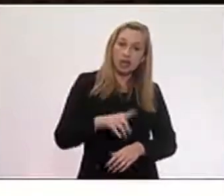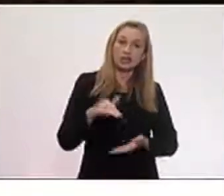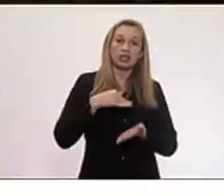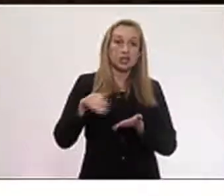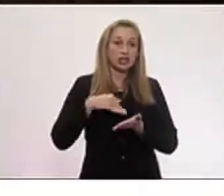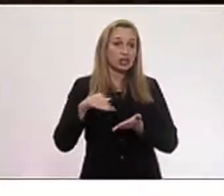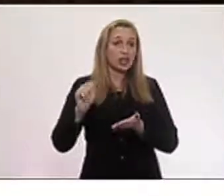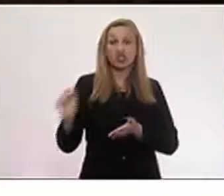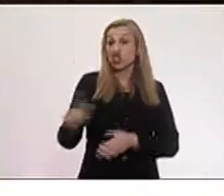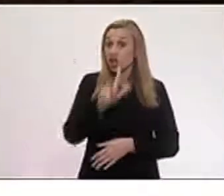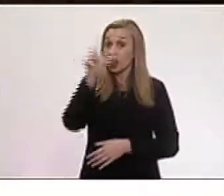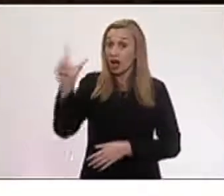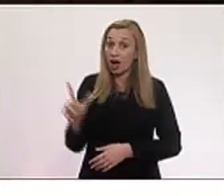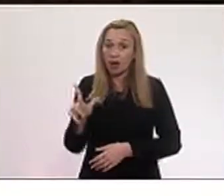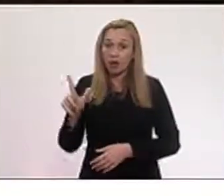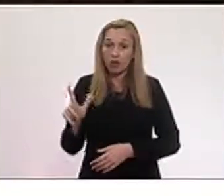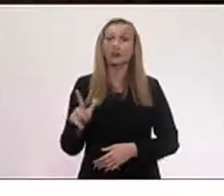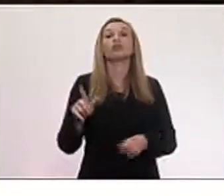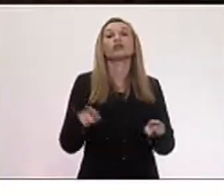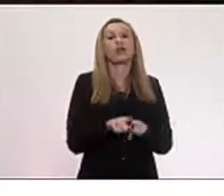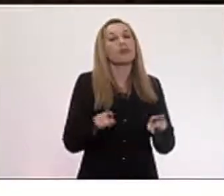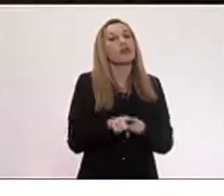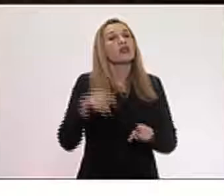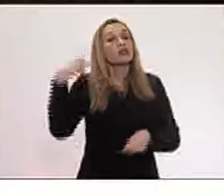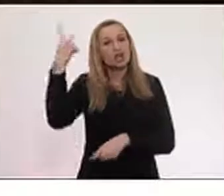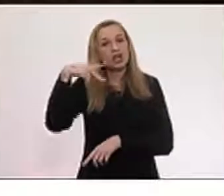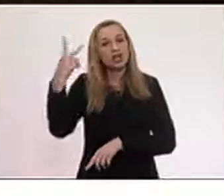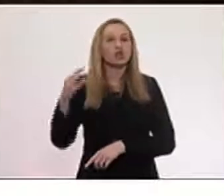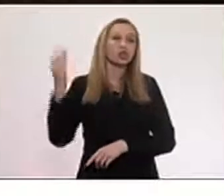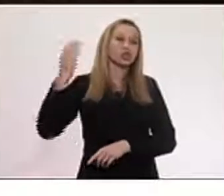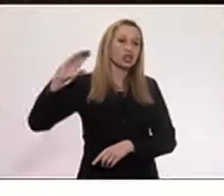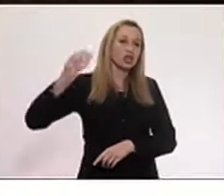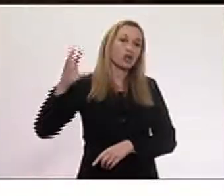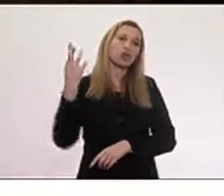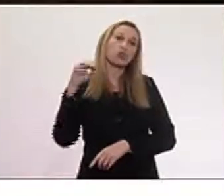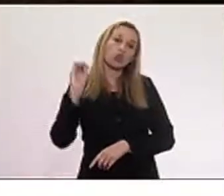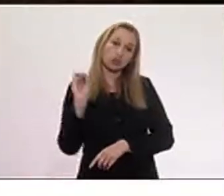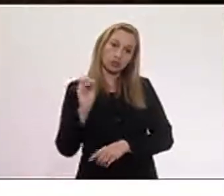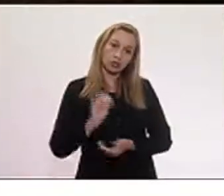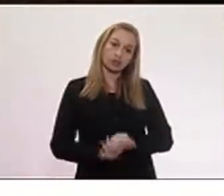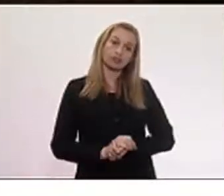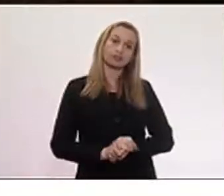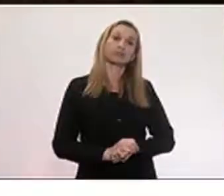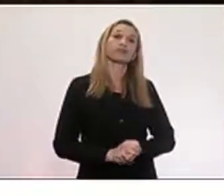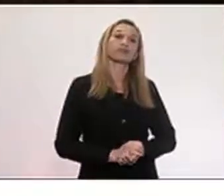secretário-geral o vereador de Niterói, Bruno.